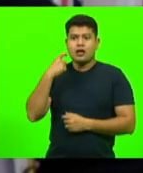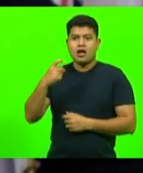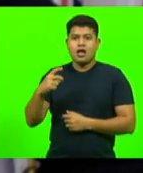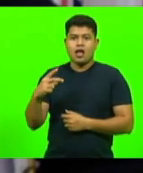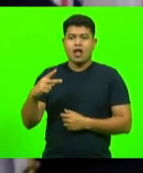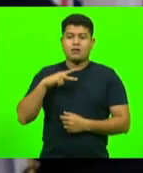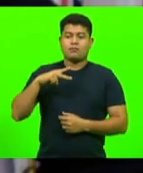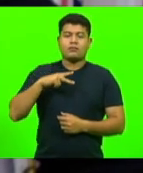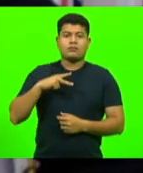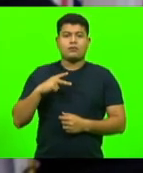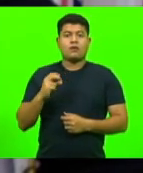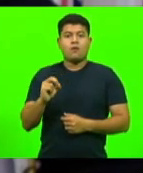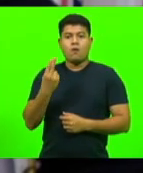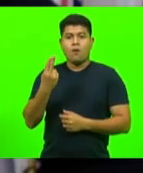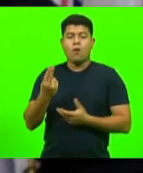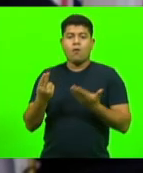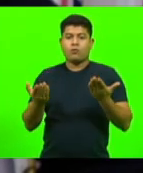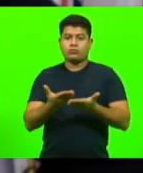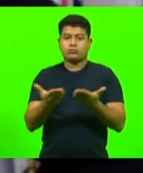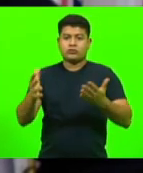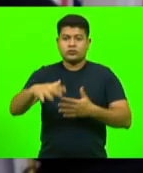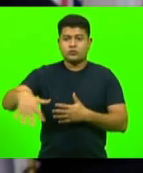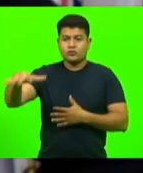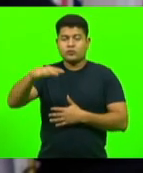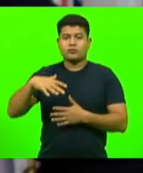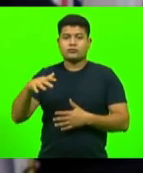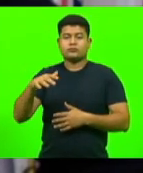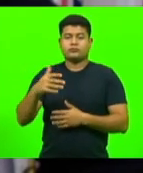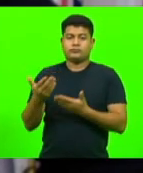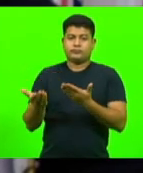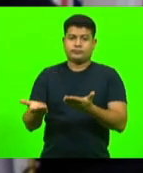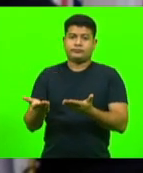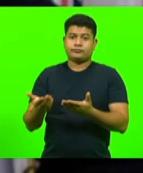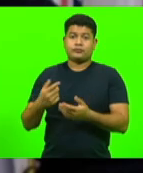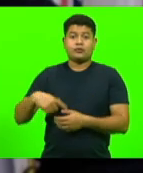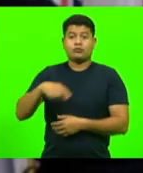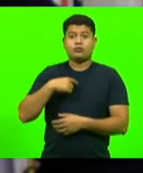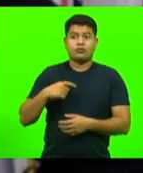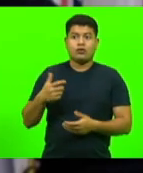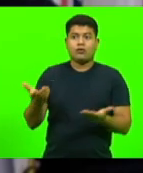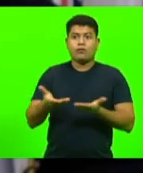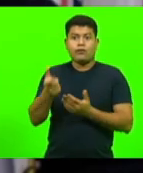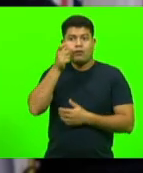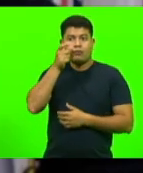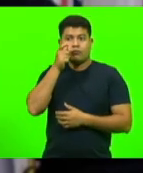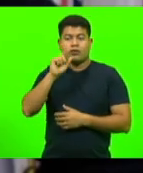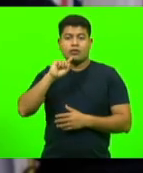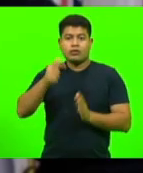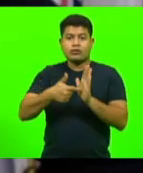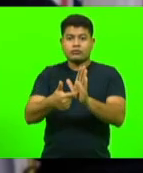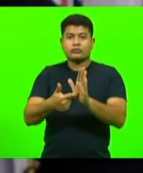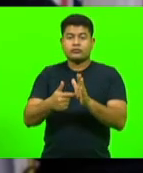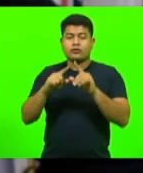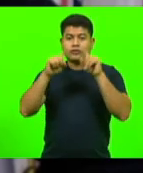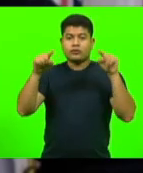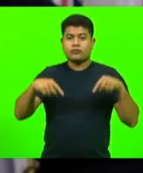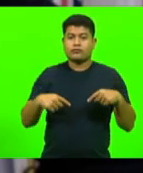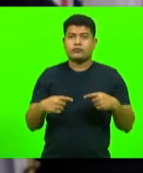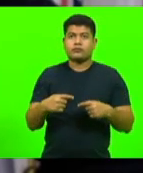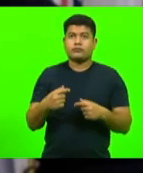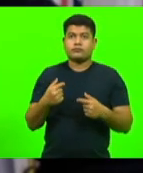patrimonialista do serviço público O que nós estamos assistindo hoje com as denúncias sobre um servidor que